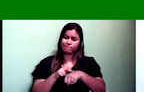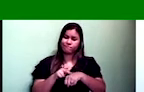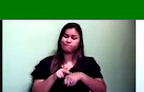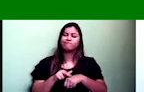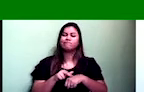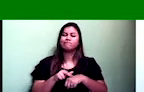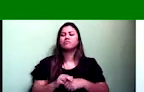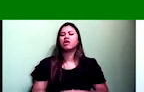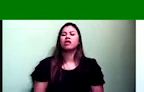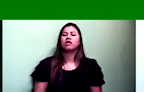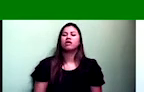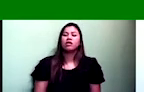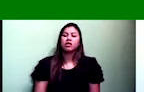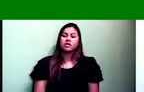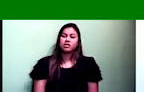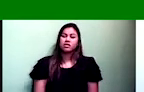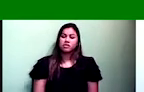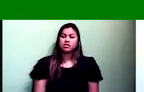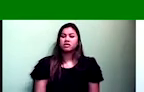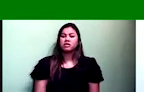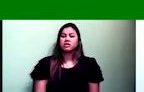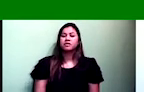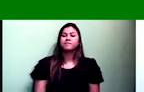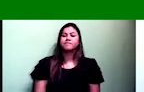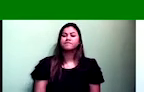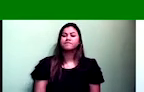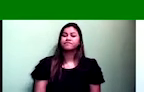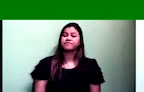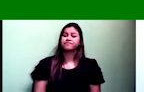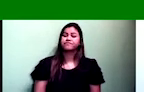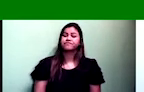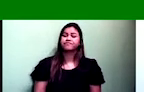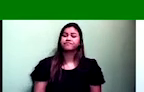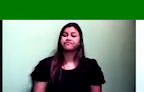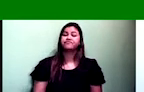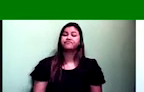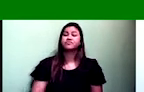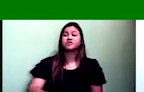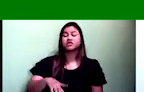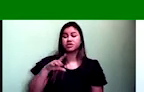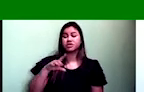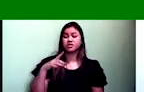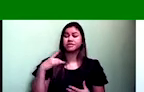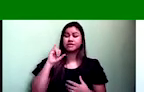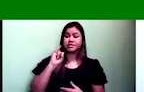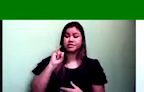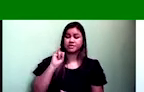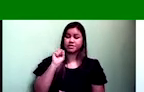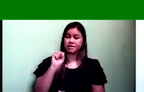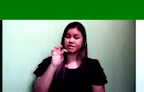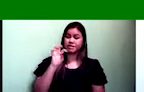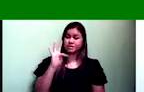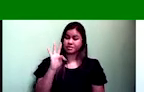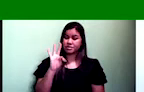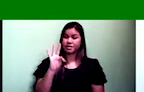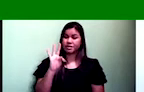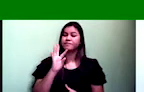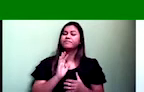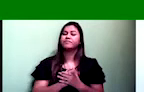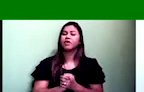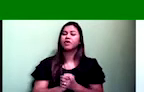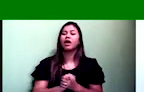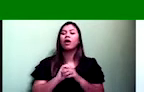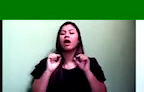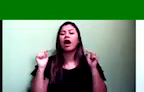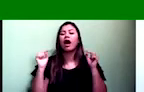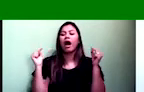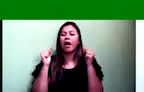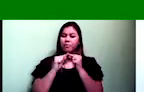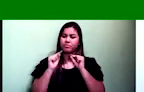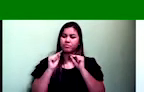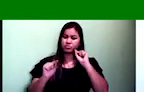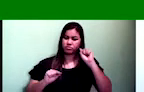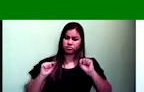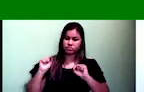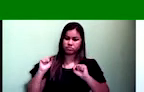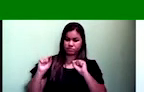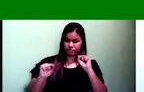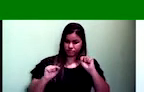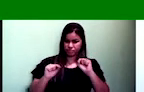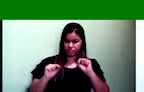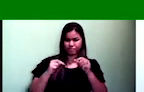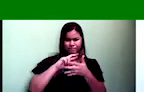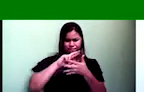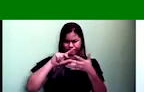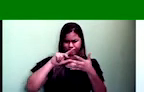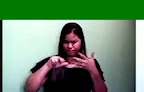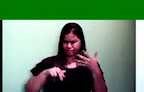A classificação das infecções sexualmente transmissíveis, a gente pode classificar de várias maneiras.